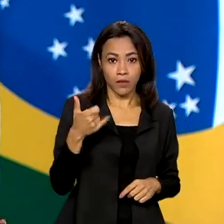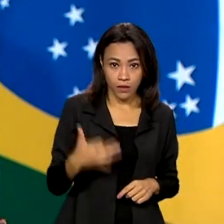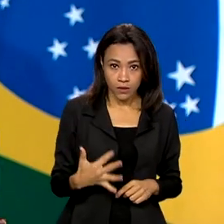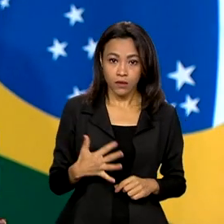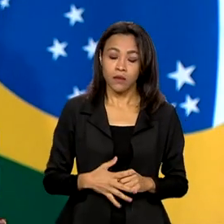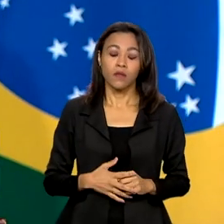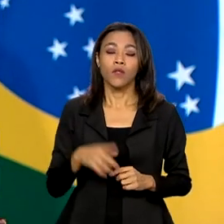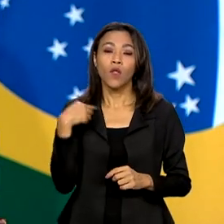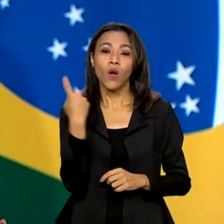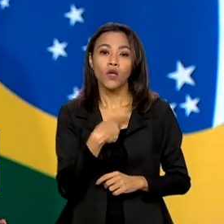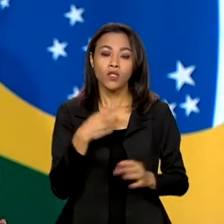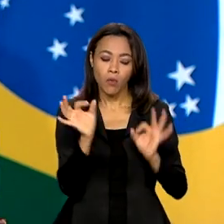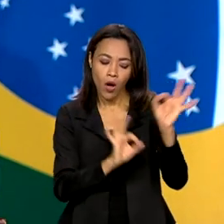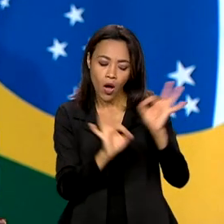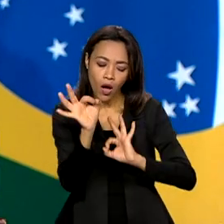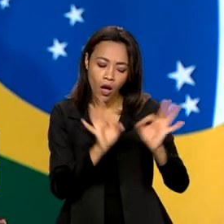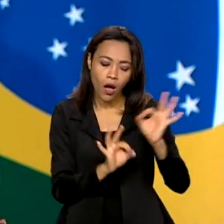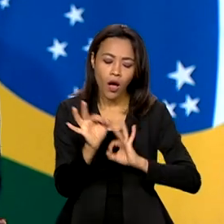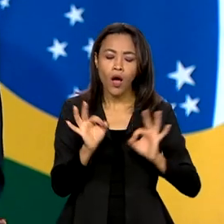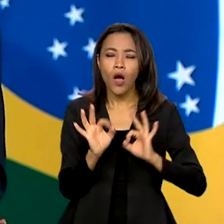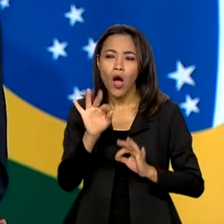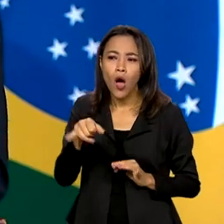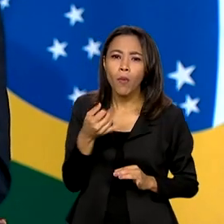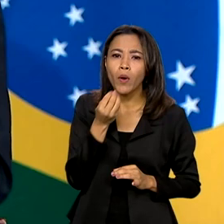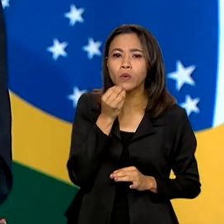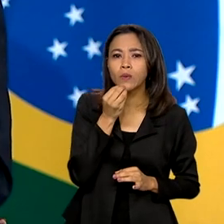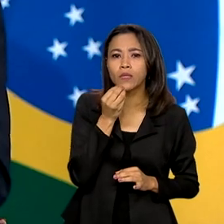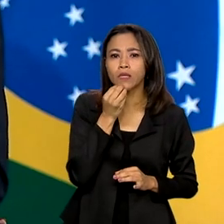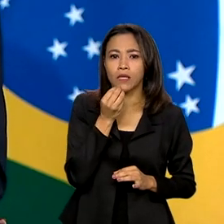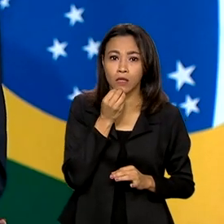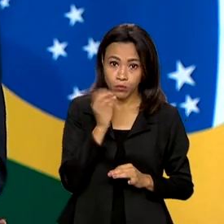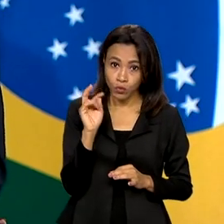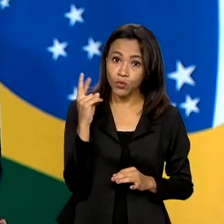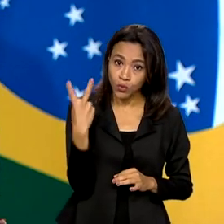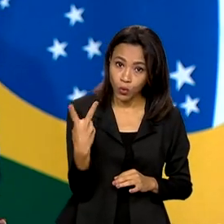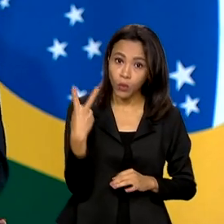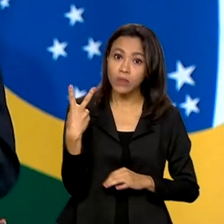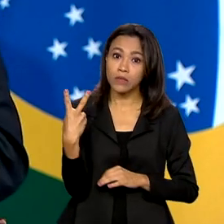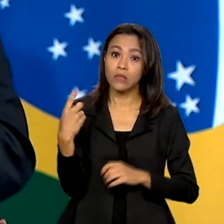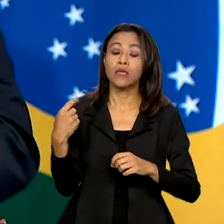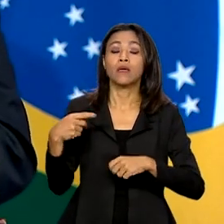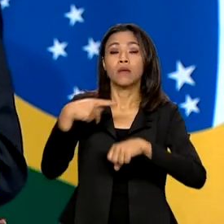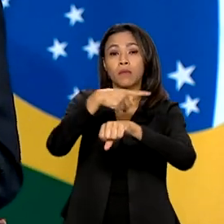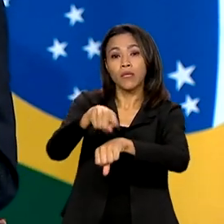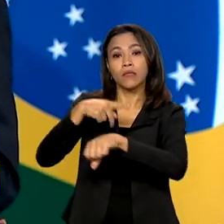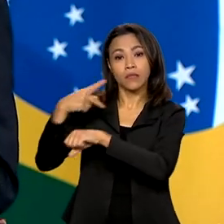a oportunidade, quando convier aos dois presidentes da Rússia e da Ucrânia,